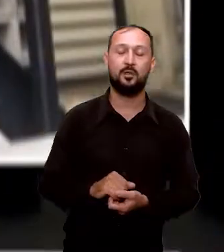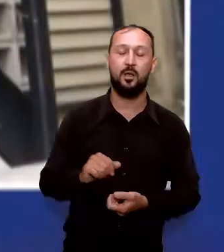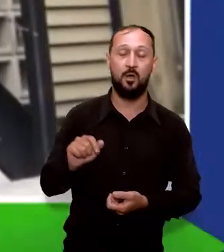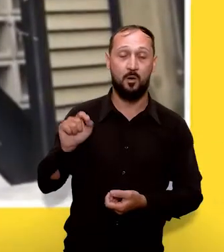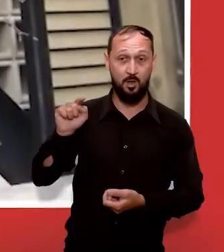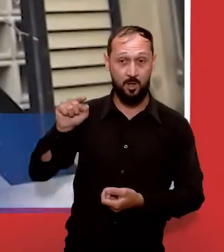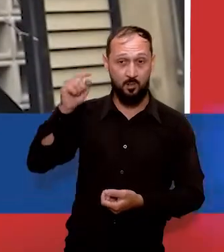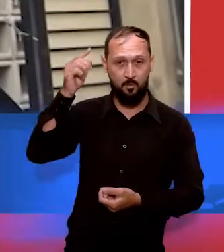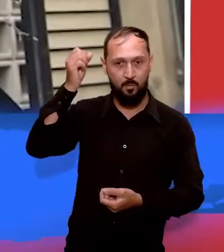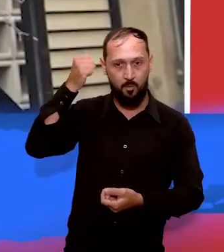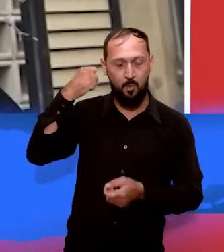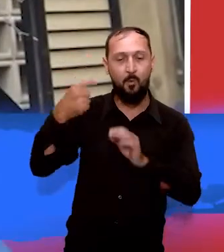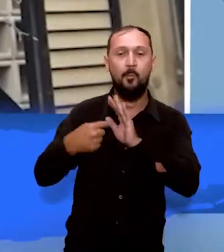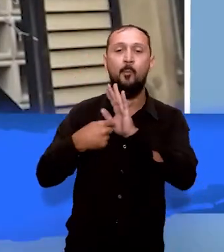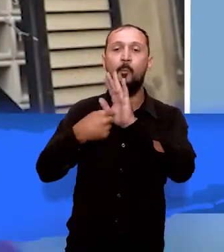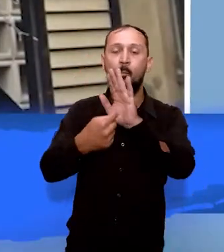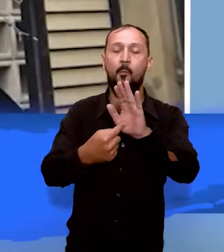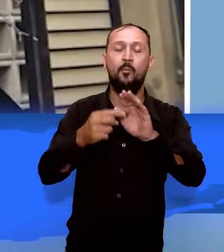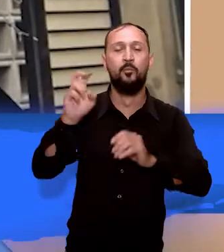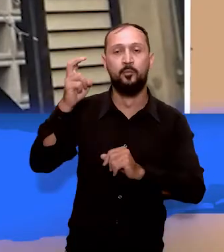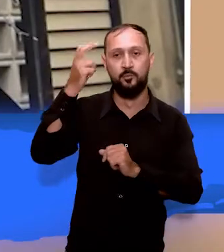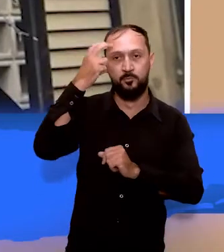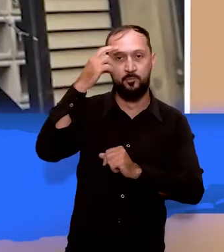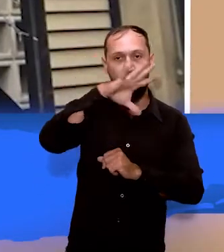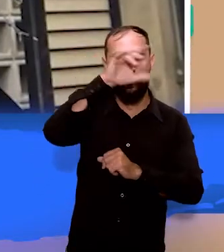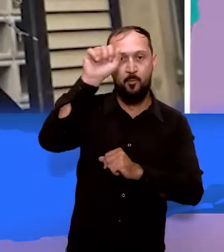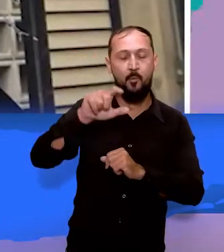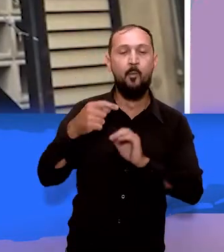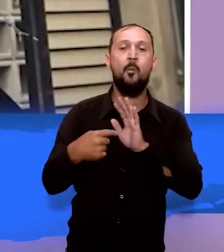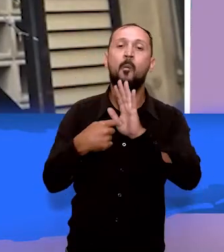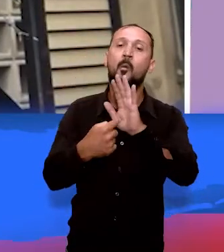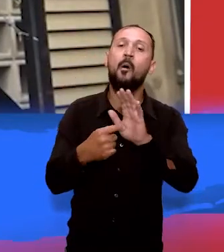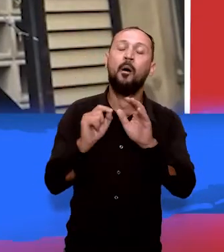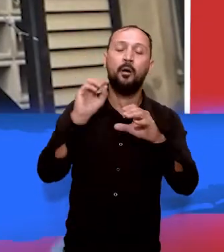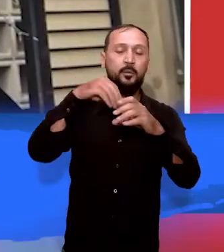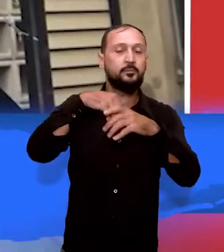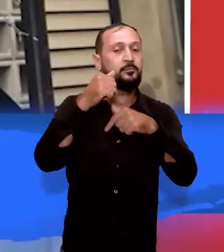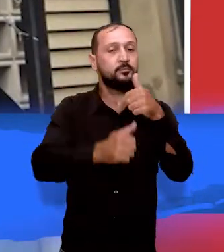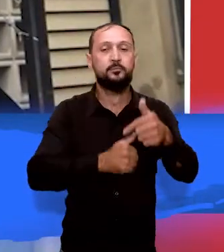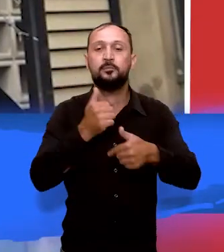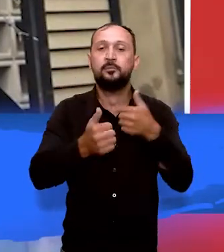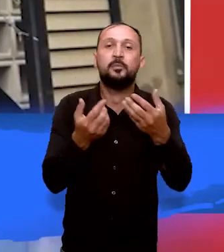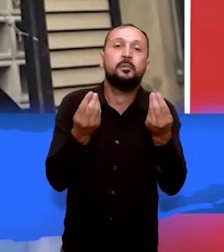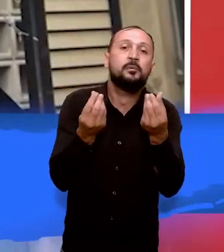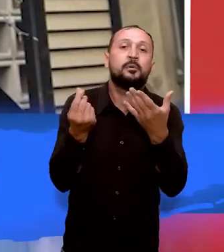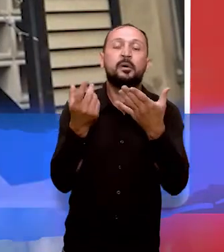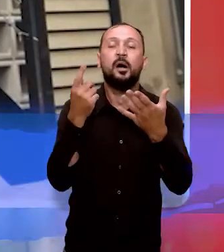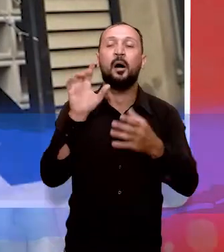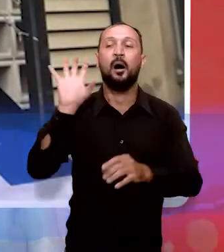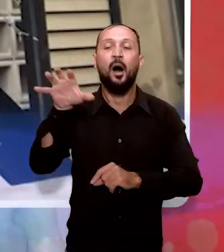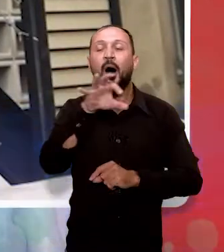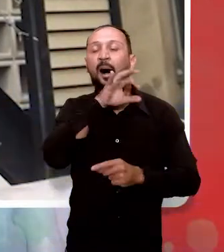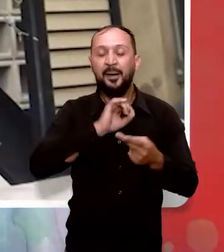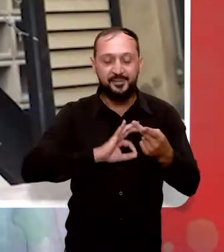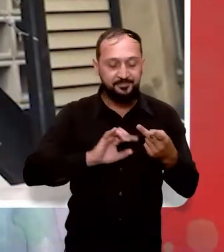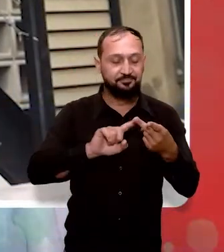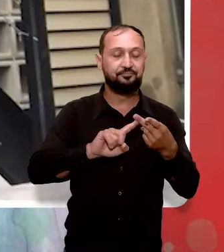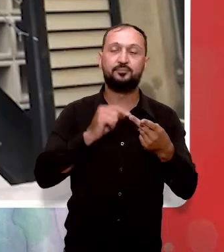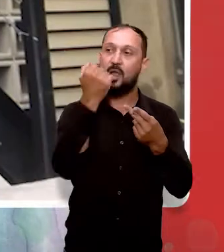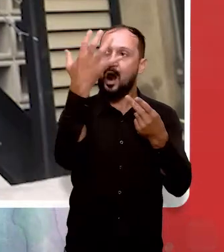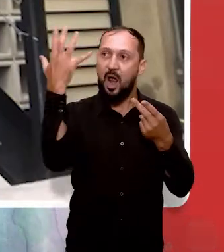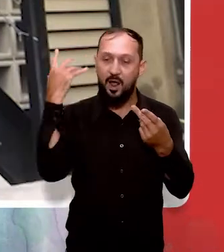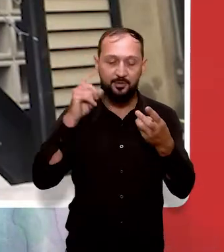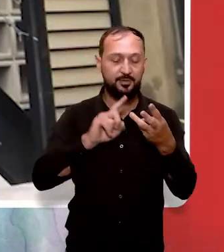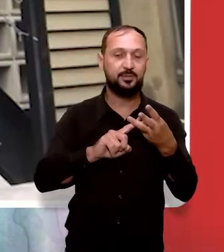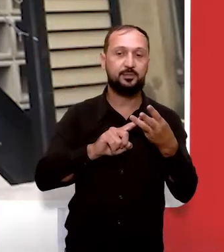A Lúcia representa a cultura sul-mato-grossense. A Lúcia retrata em seu trabalho as onças,